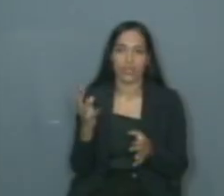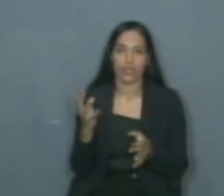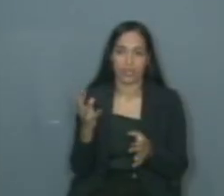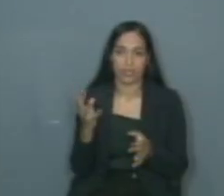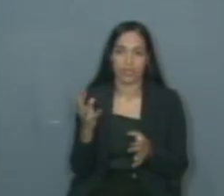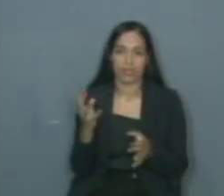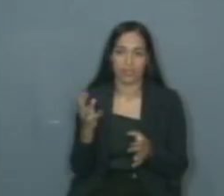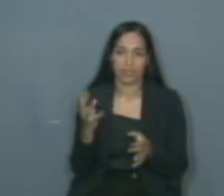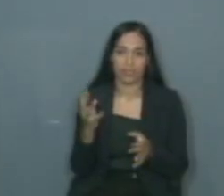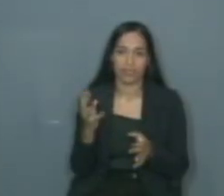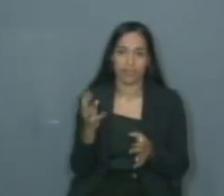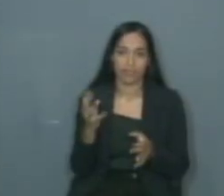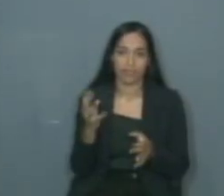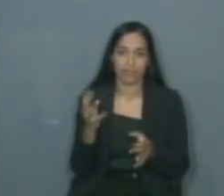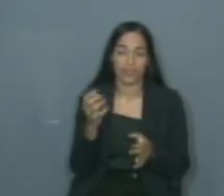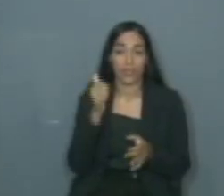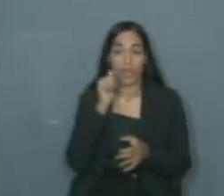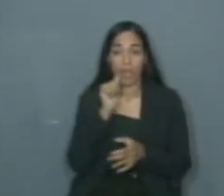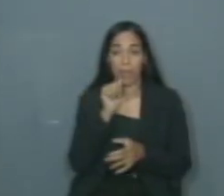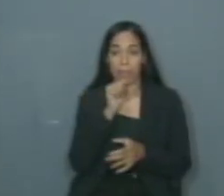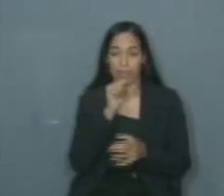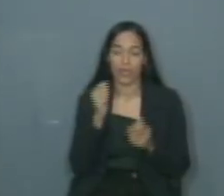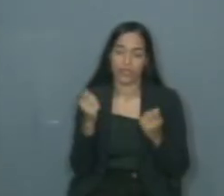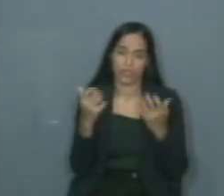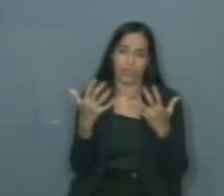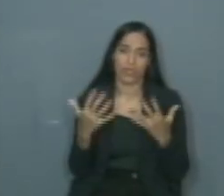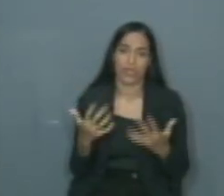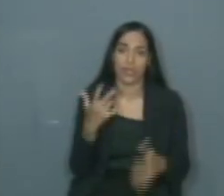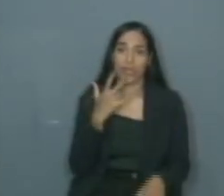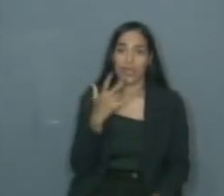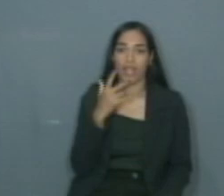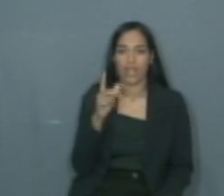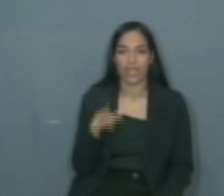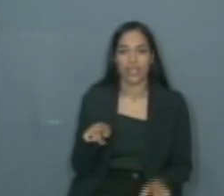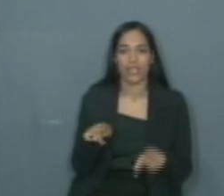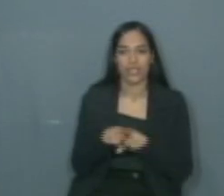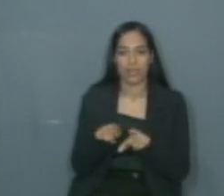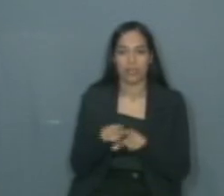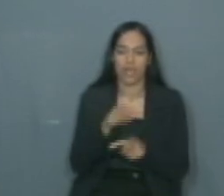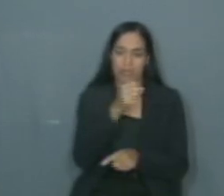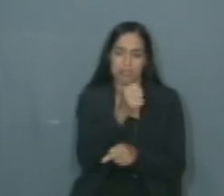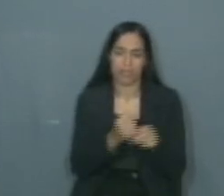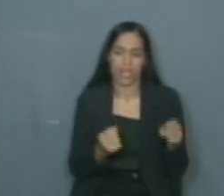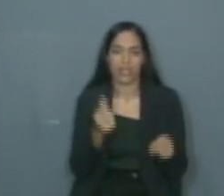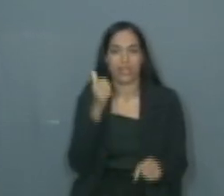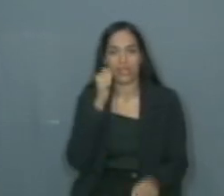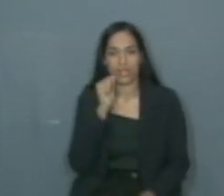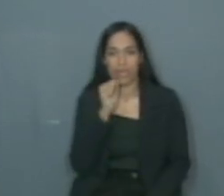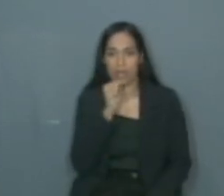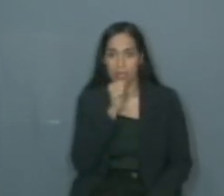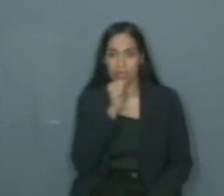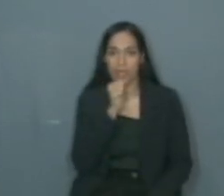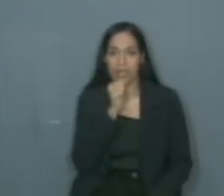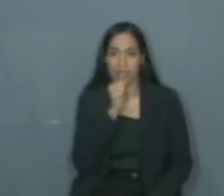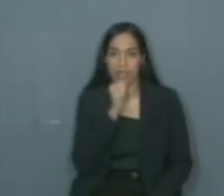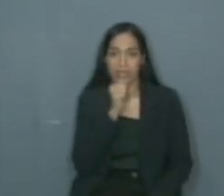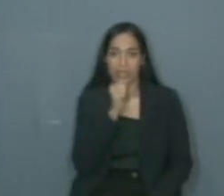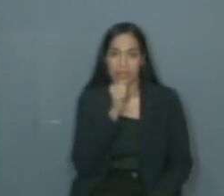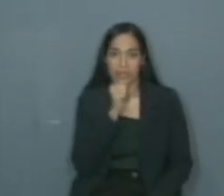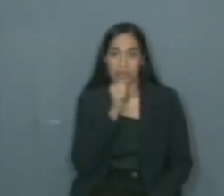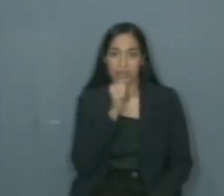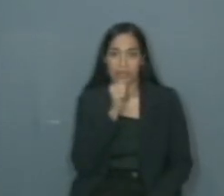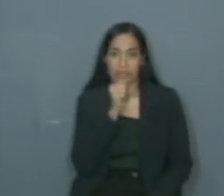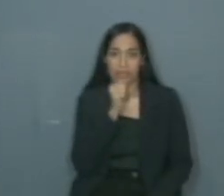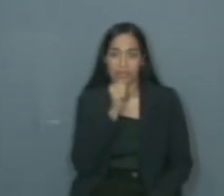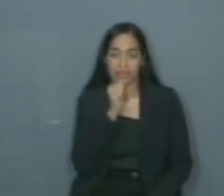crime. E como a mãe disse, abre aspas, ele também a mataria, se ela não tivesse entrado em